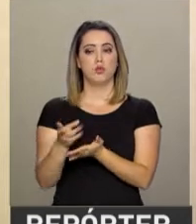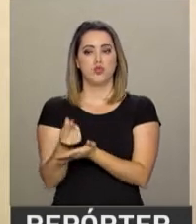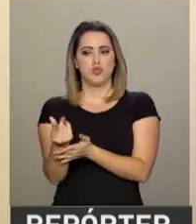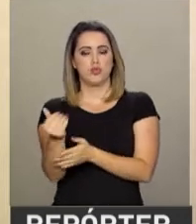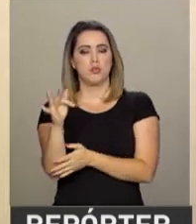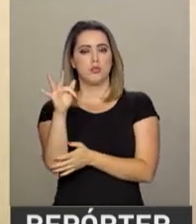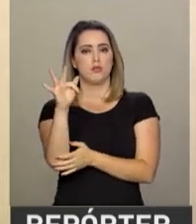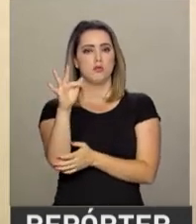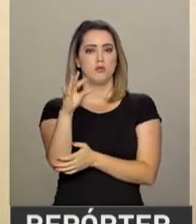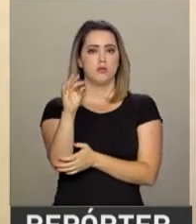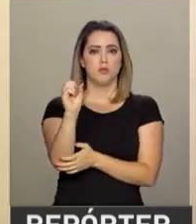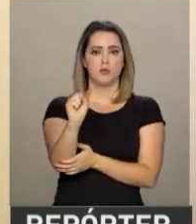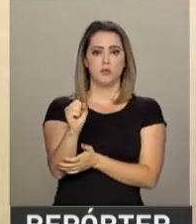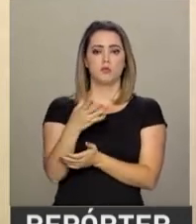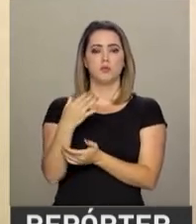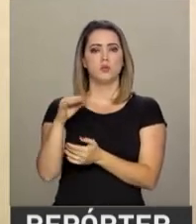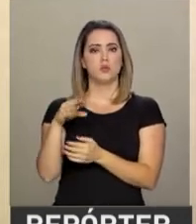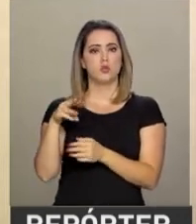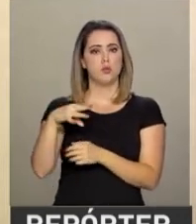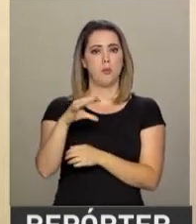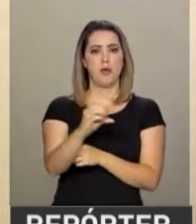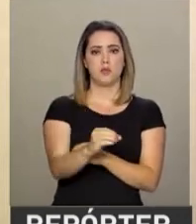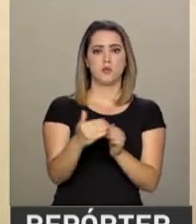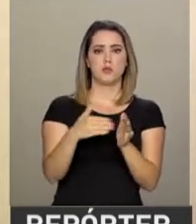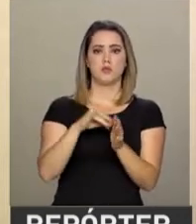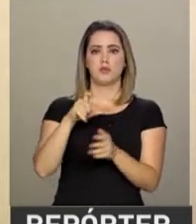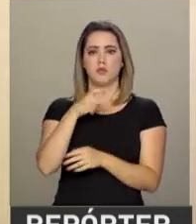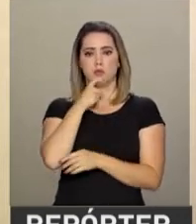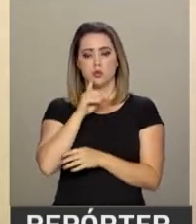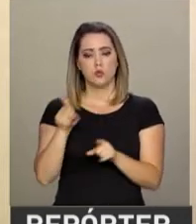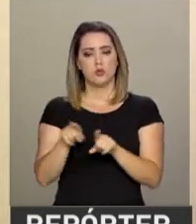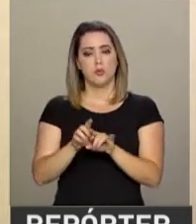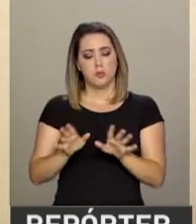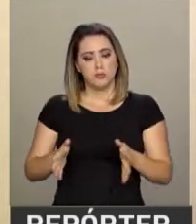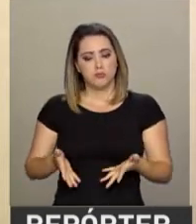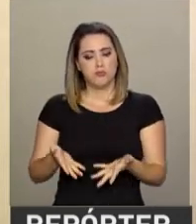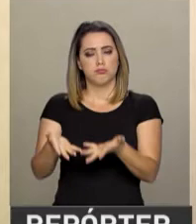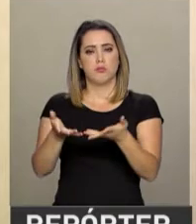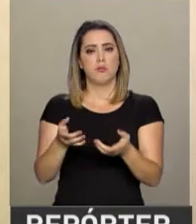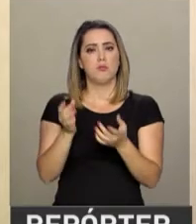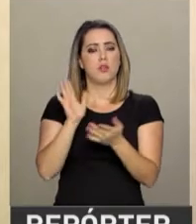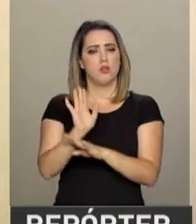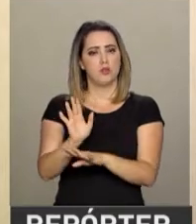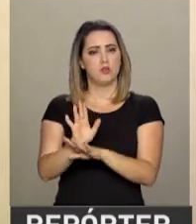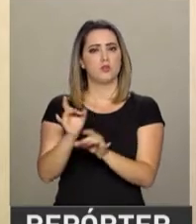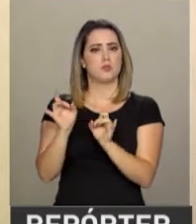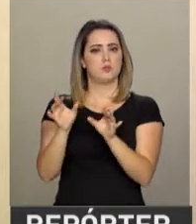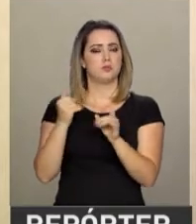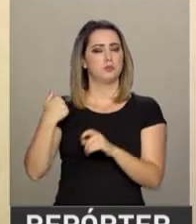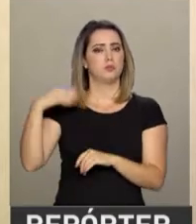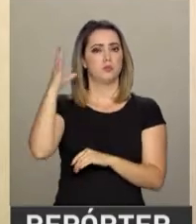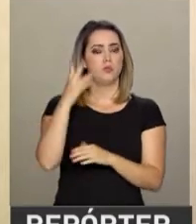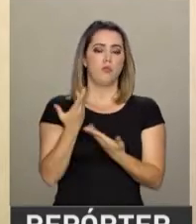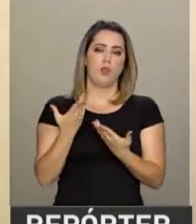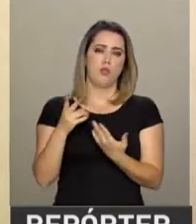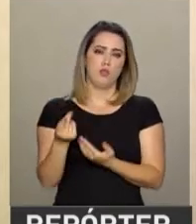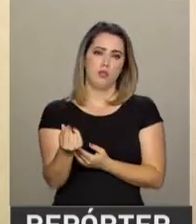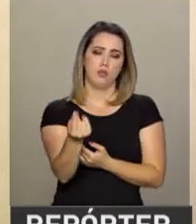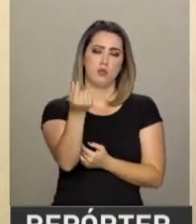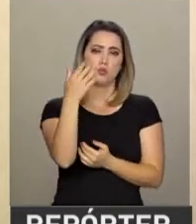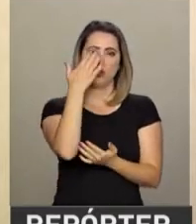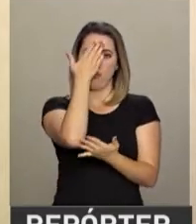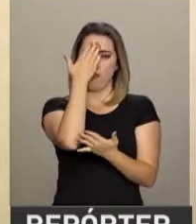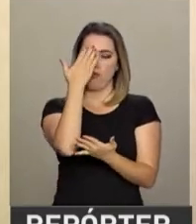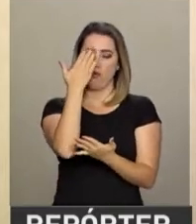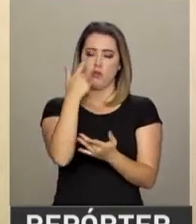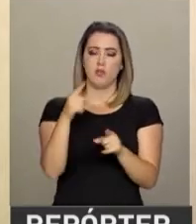FGTS, que vigorou de março a julho, também deram um empurrãozinho nas vendas do comércio. E algum resgate da